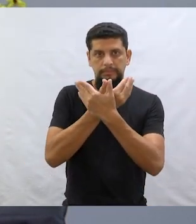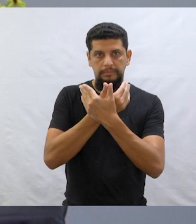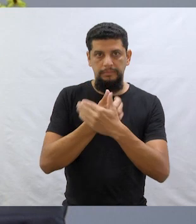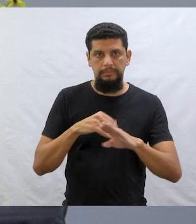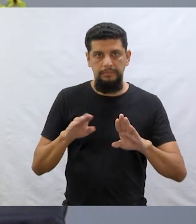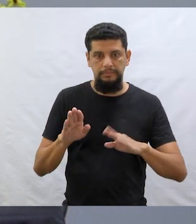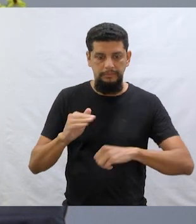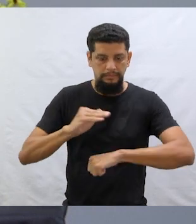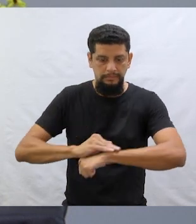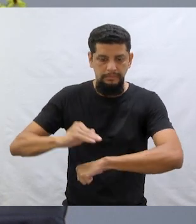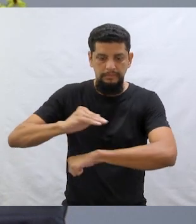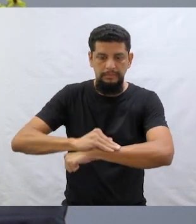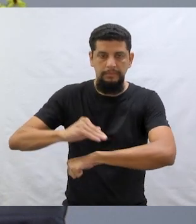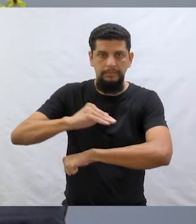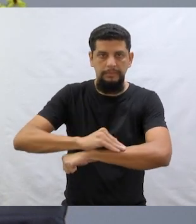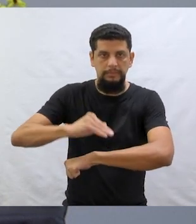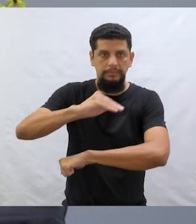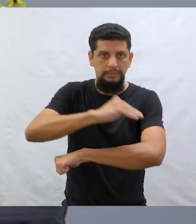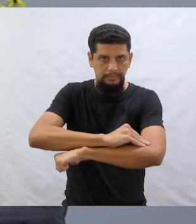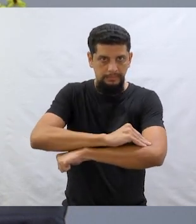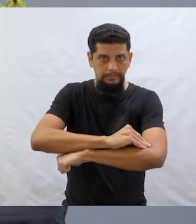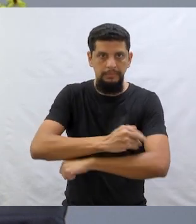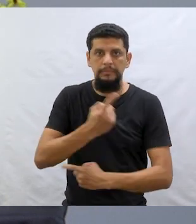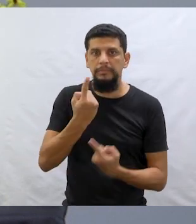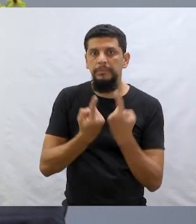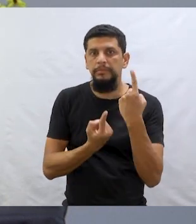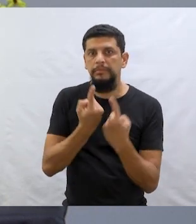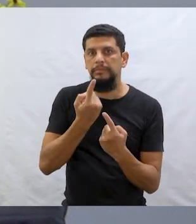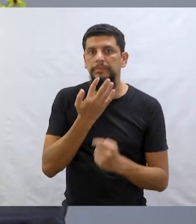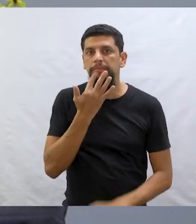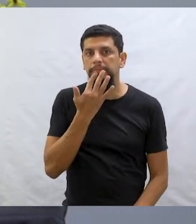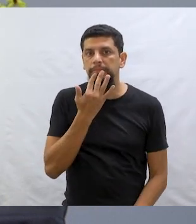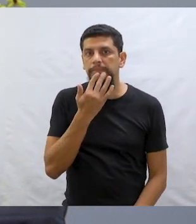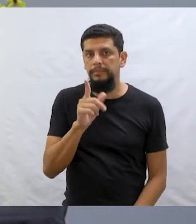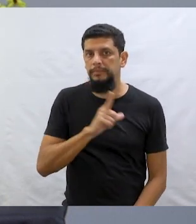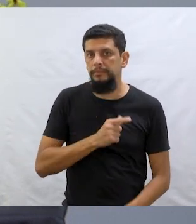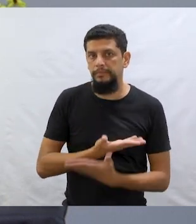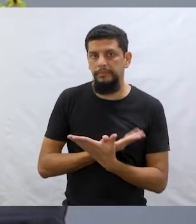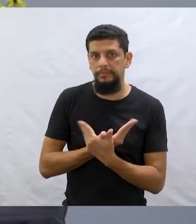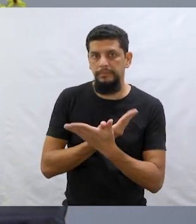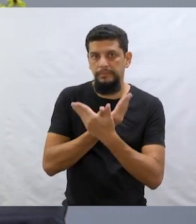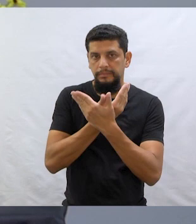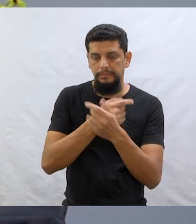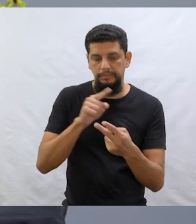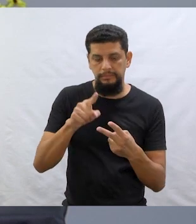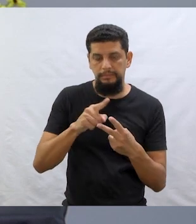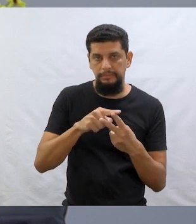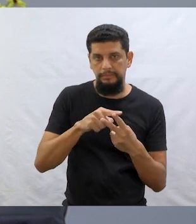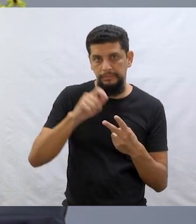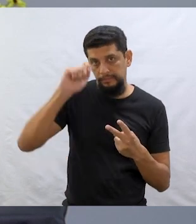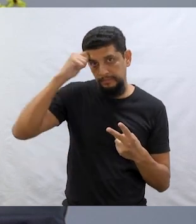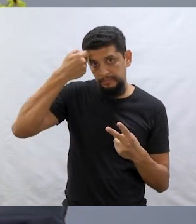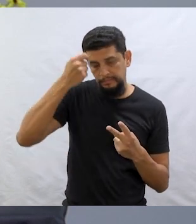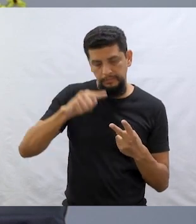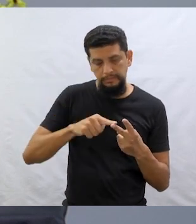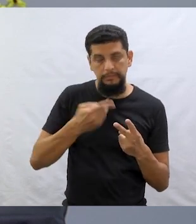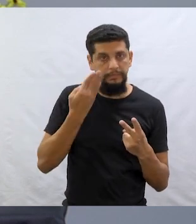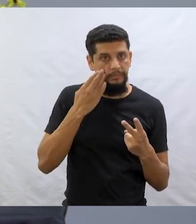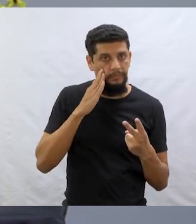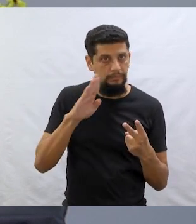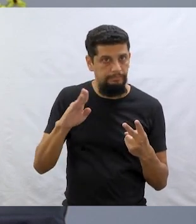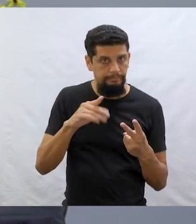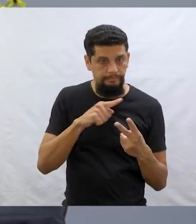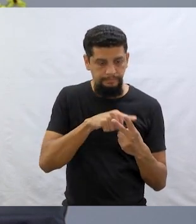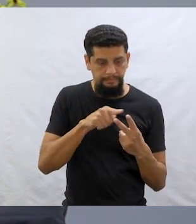o sapo. Que cor que tem a borboleta? A borboleta tem a cor preta e a cor